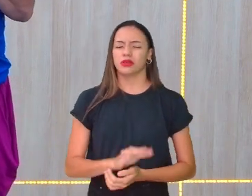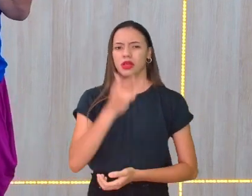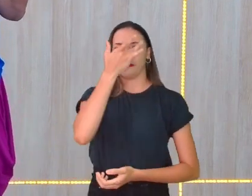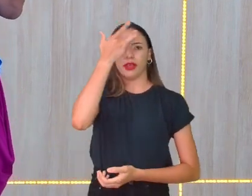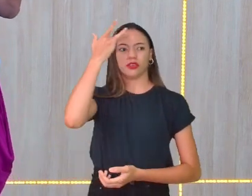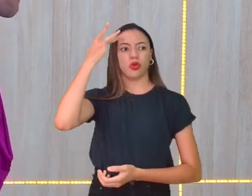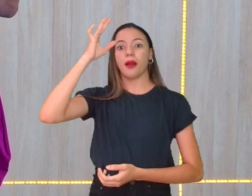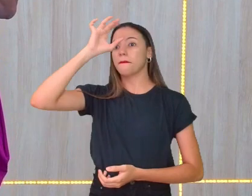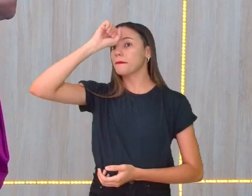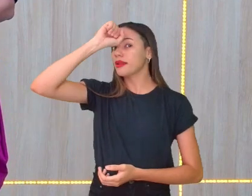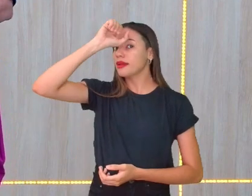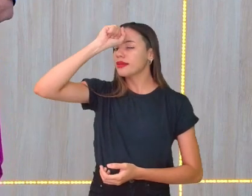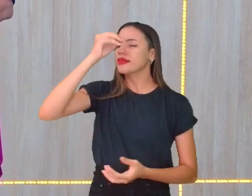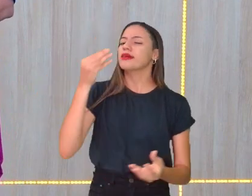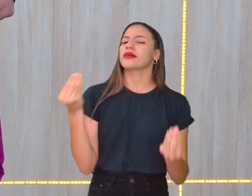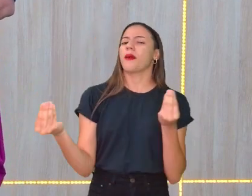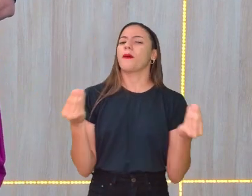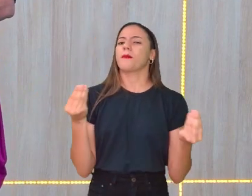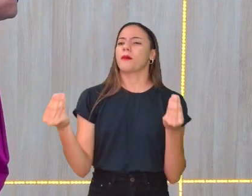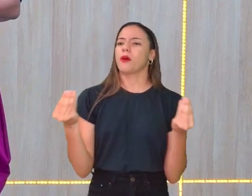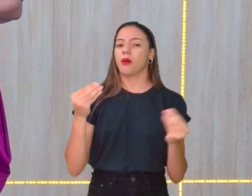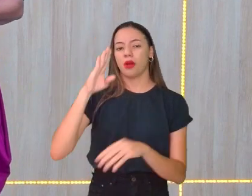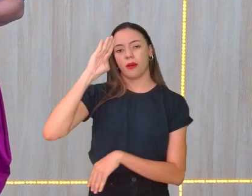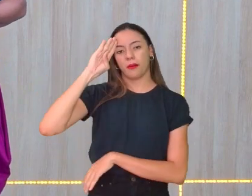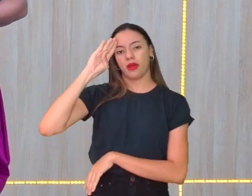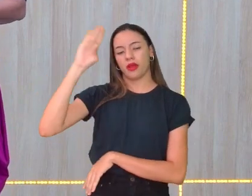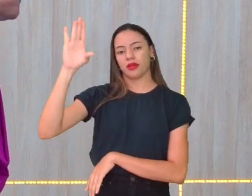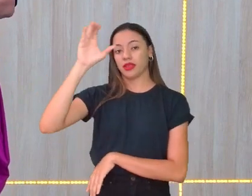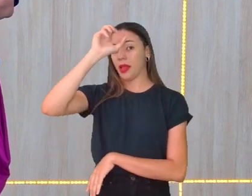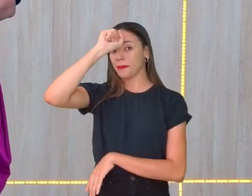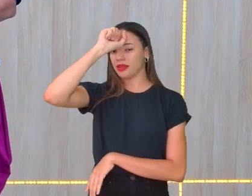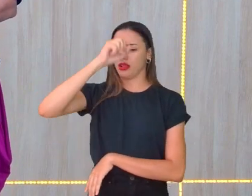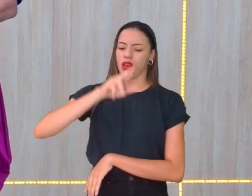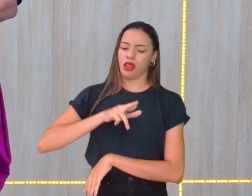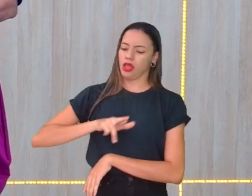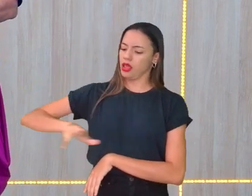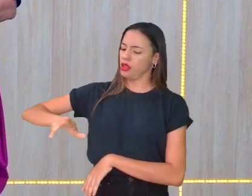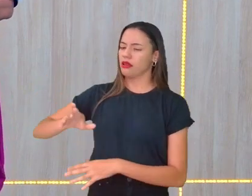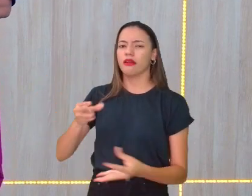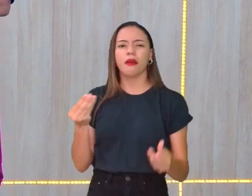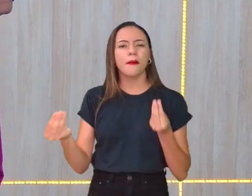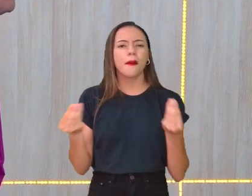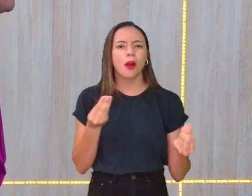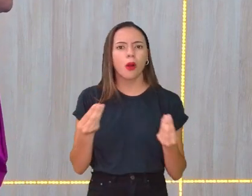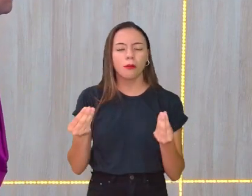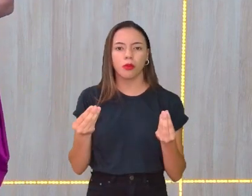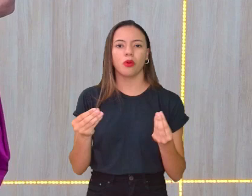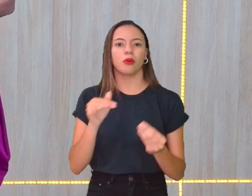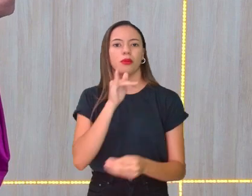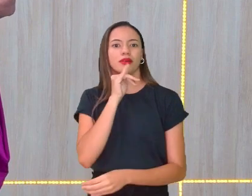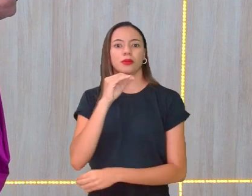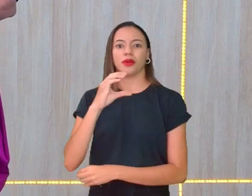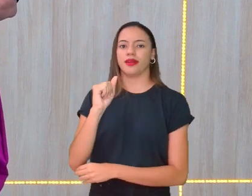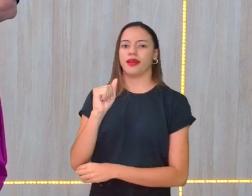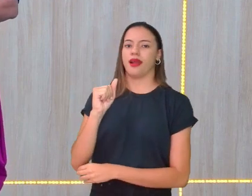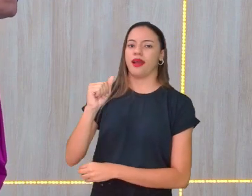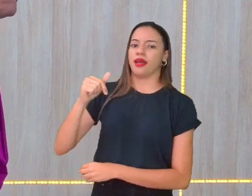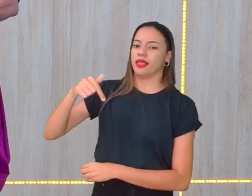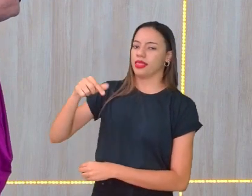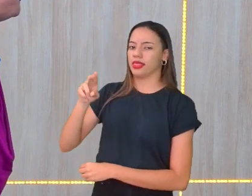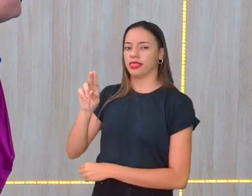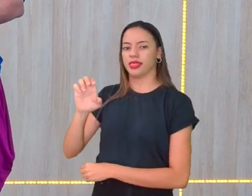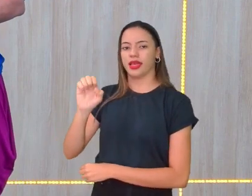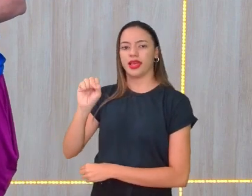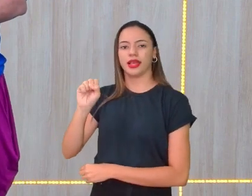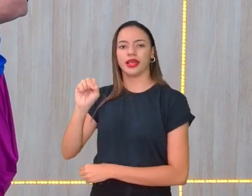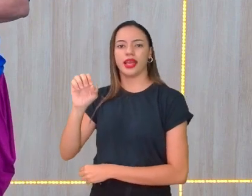iam aprender as coisas? Principalmente o aprendizado religioso, o aprendizado catequético. Como é que isso era feito?